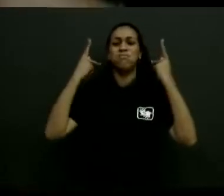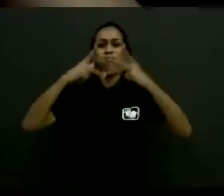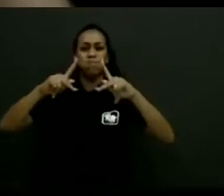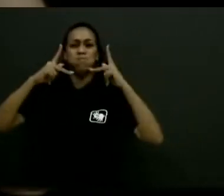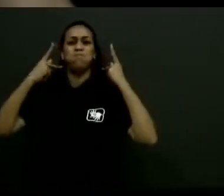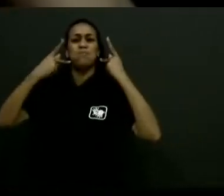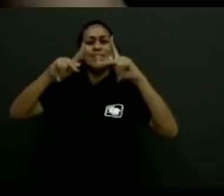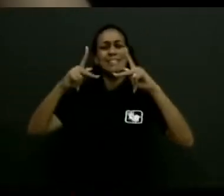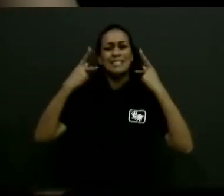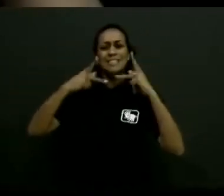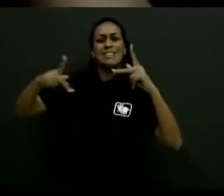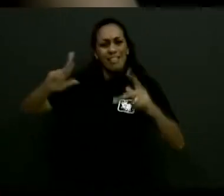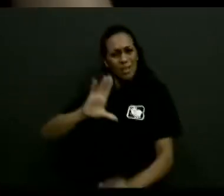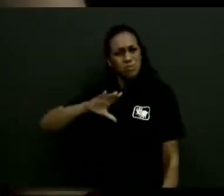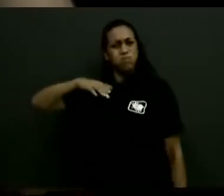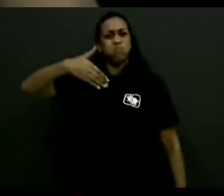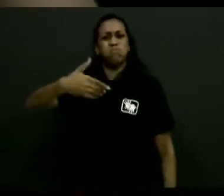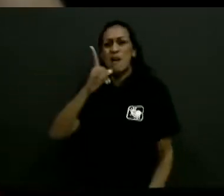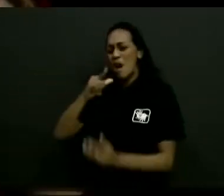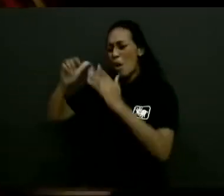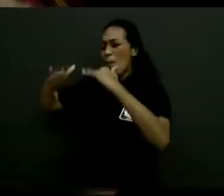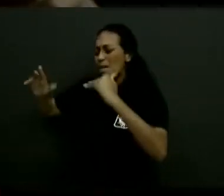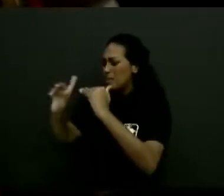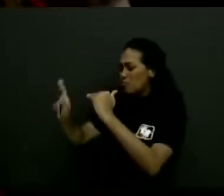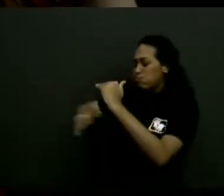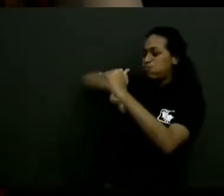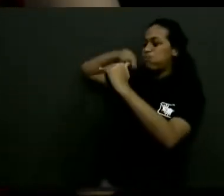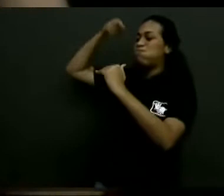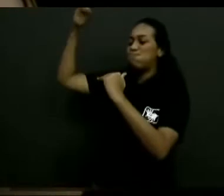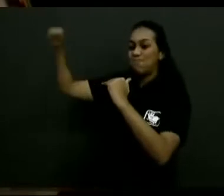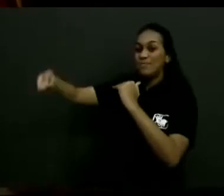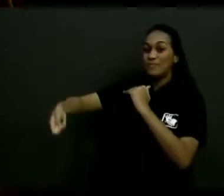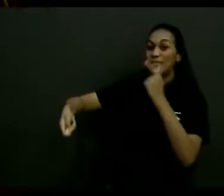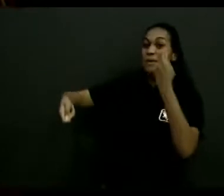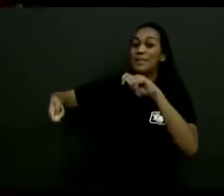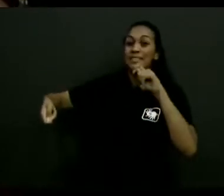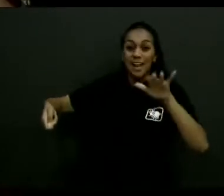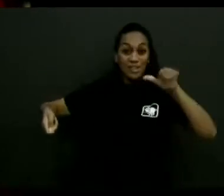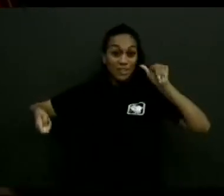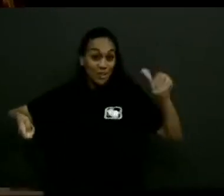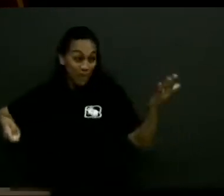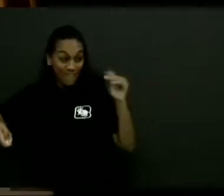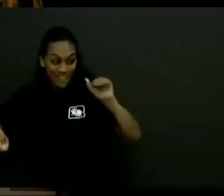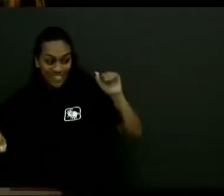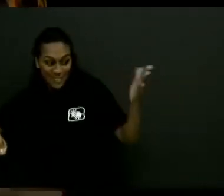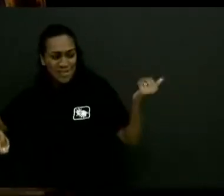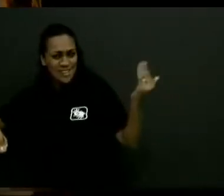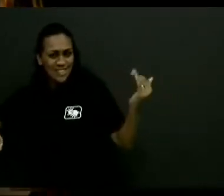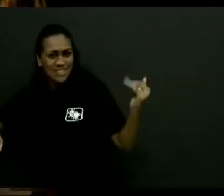puxar. Sobre minha palavra lance a rede ao mar,